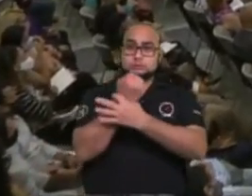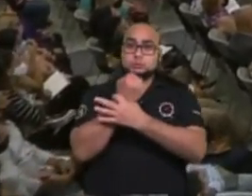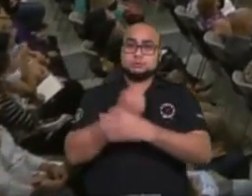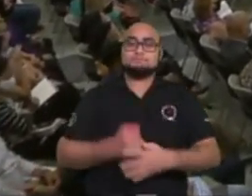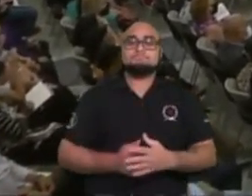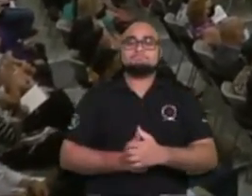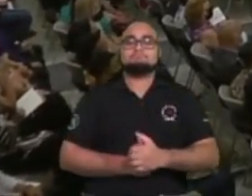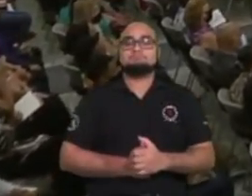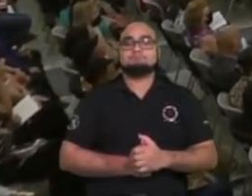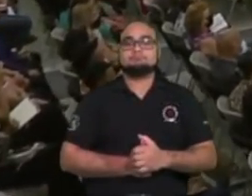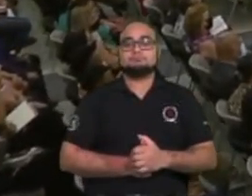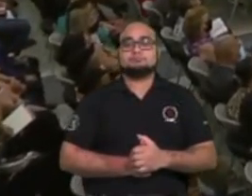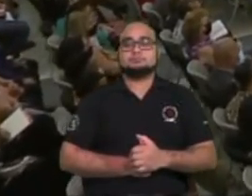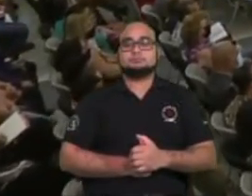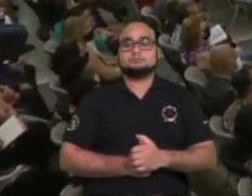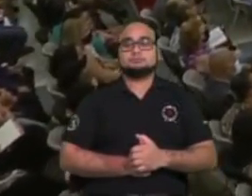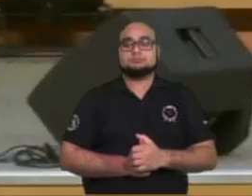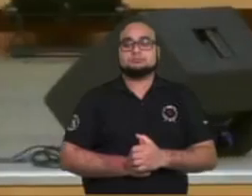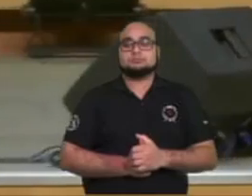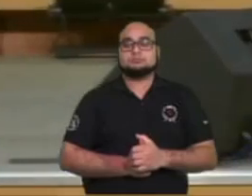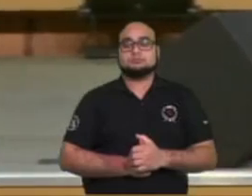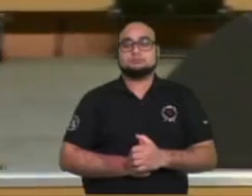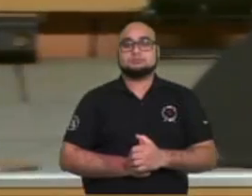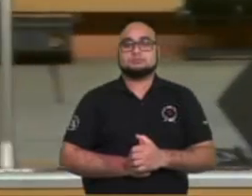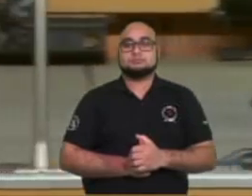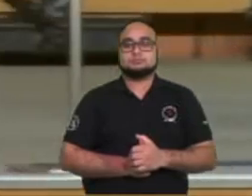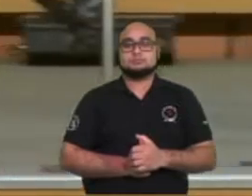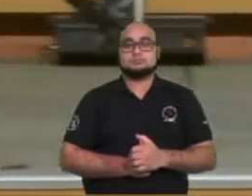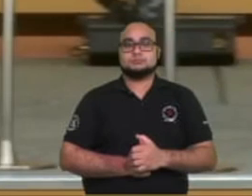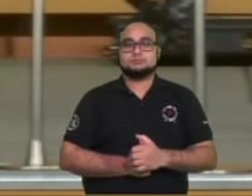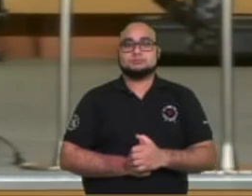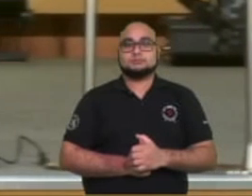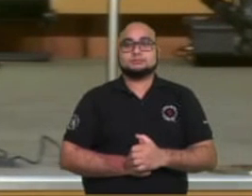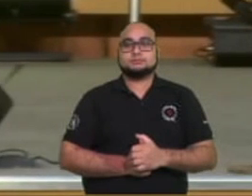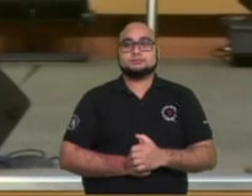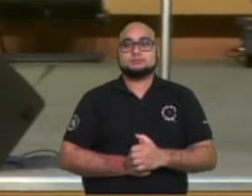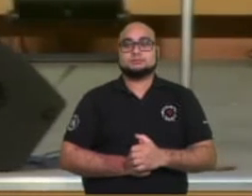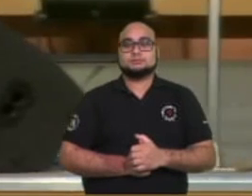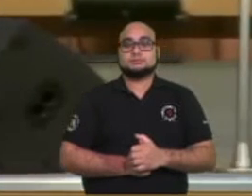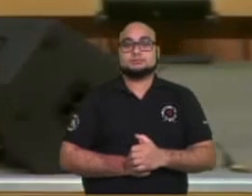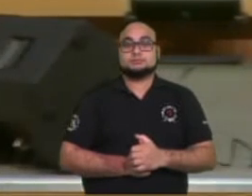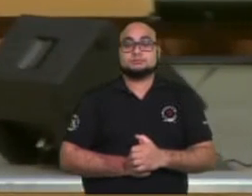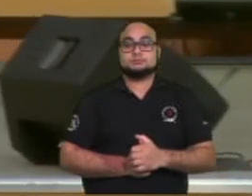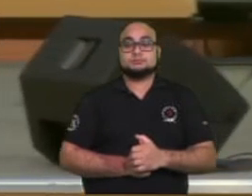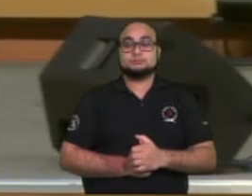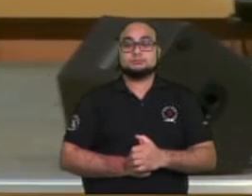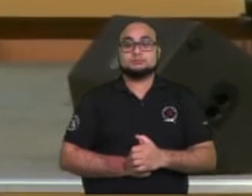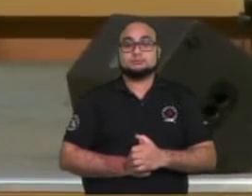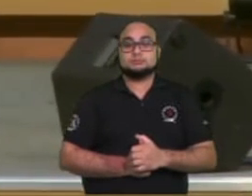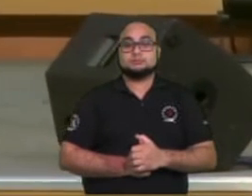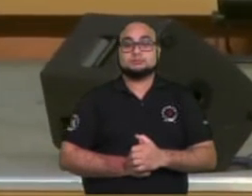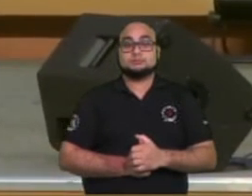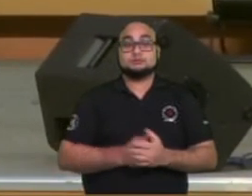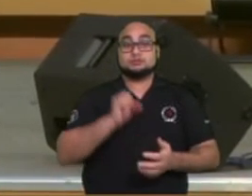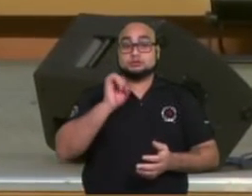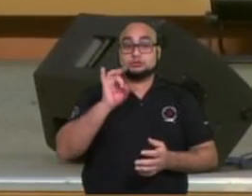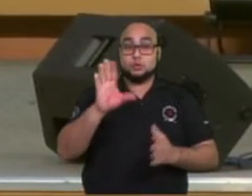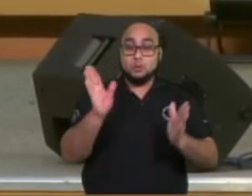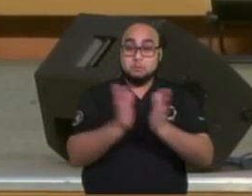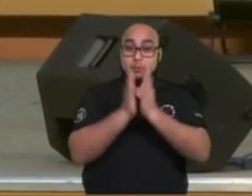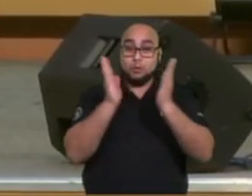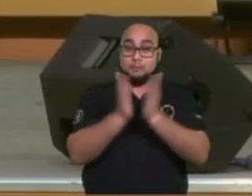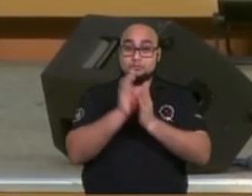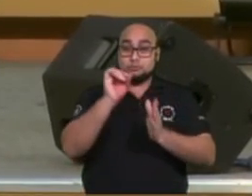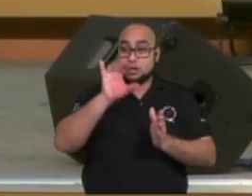em conserva do ortodoxos a e ninguém ninguém pega Desculpa só pobre pegar minha área que